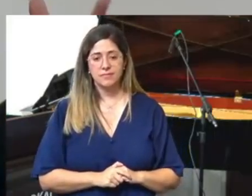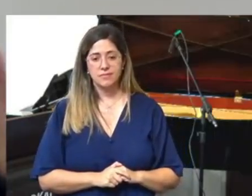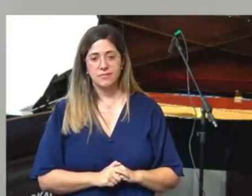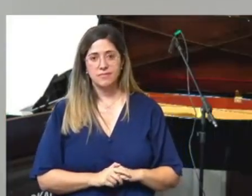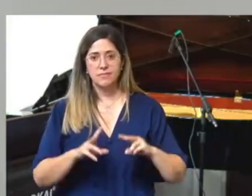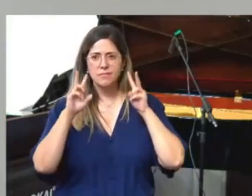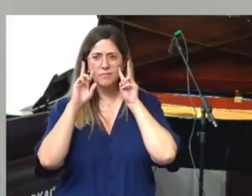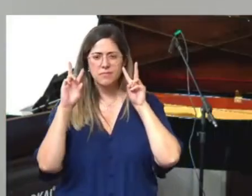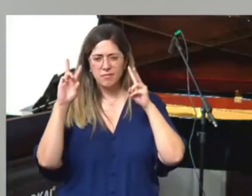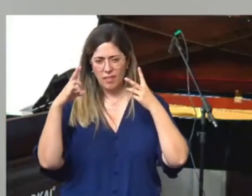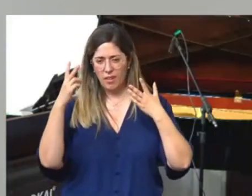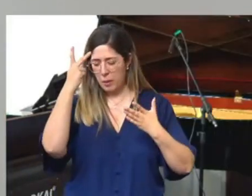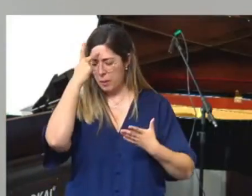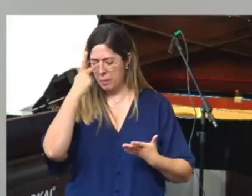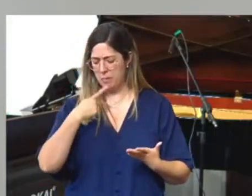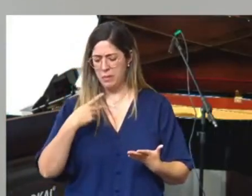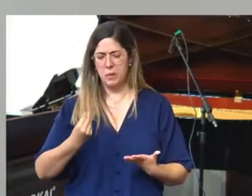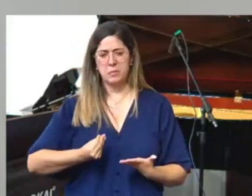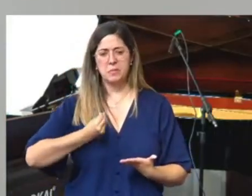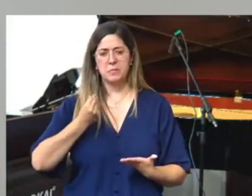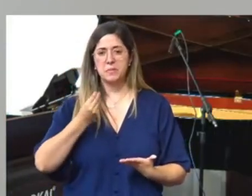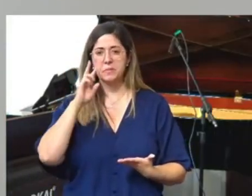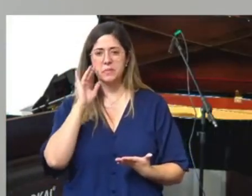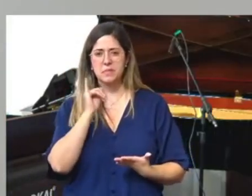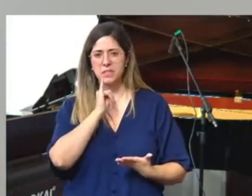você olhe para a sua vida e diga: